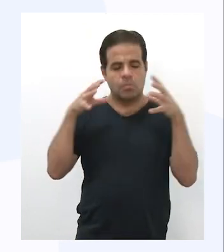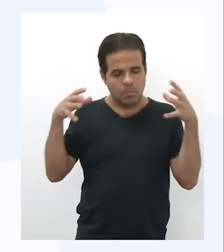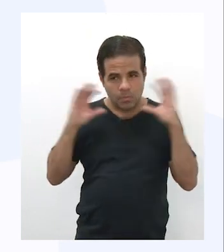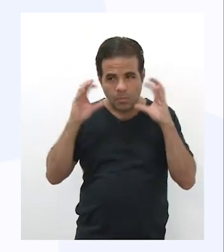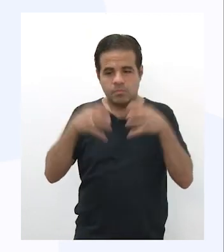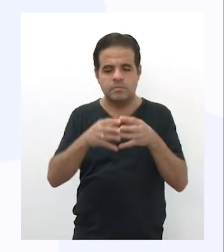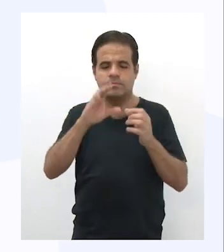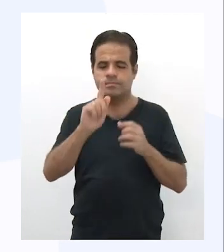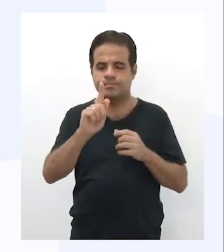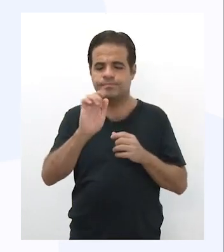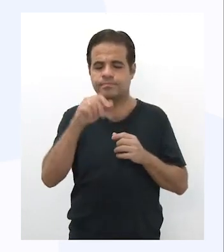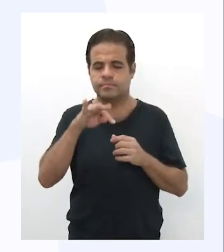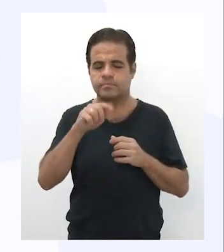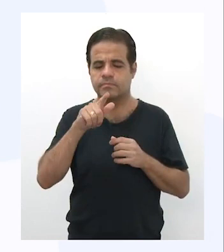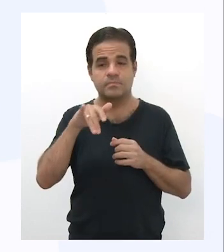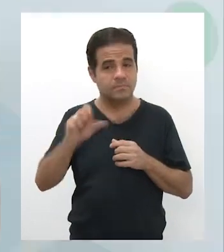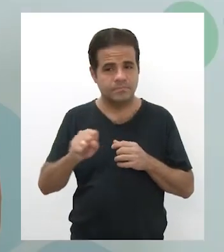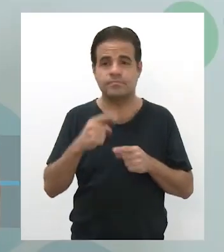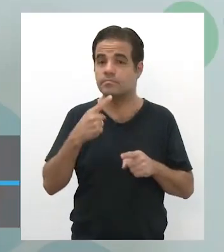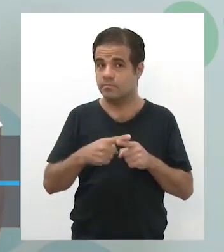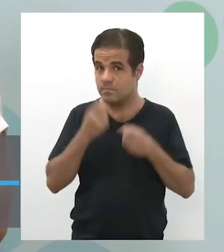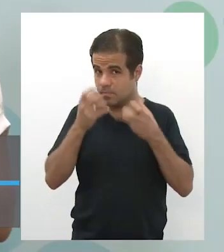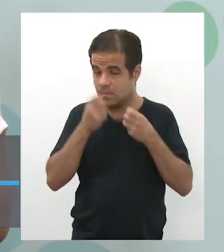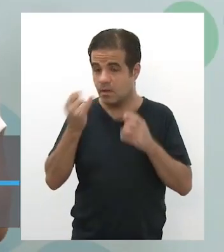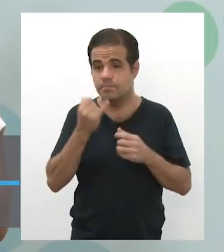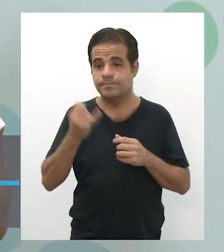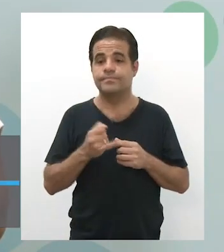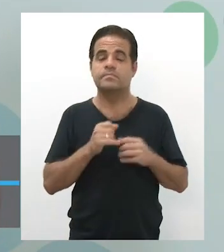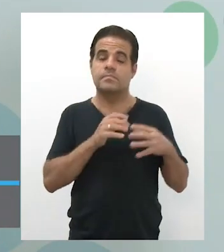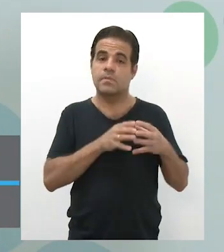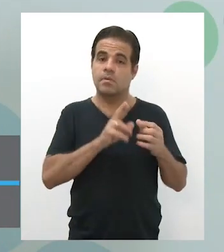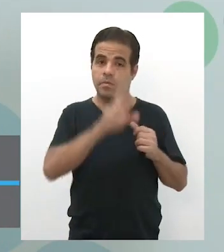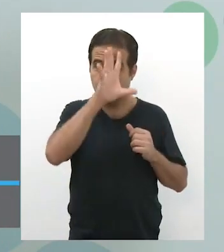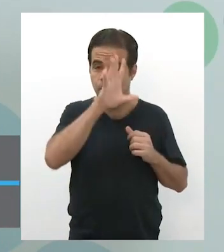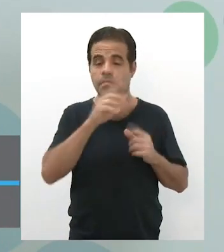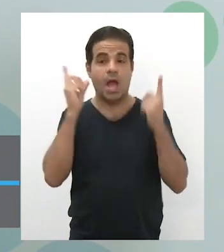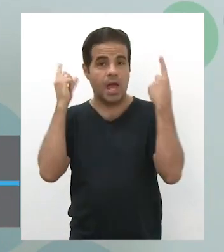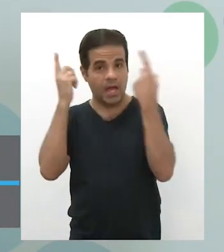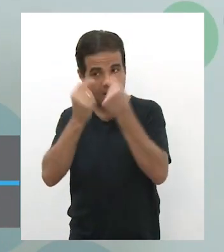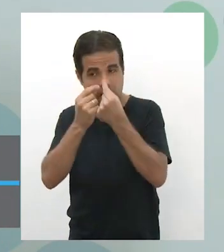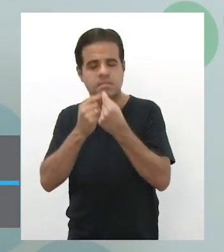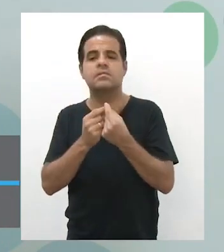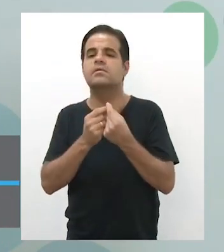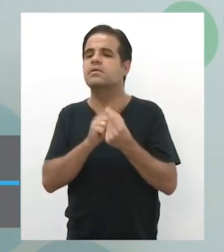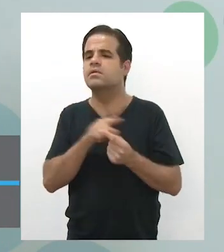gentílicas. Essa é uma informação importante, porque olha só, tanto Roma como a Grécia,